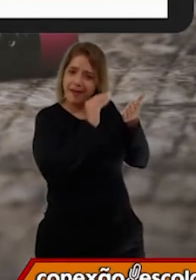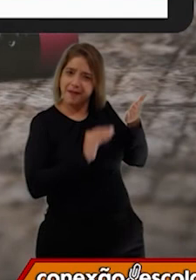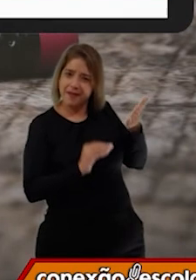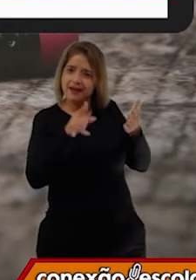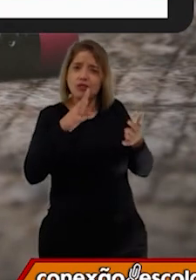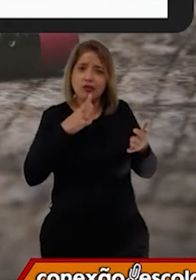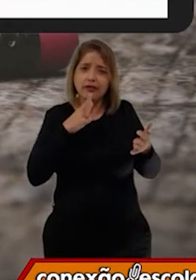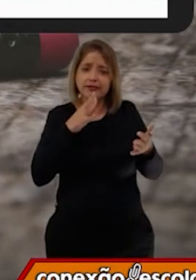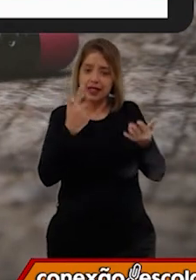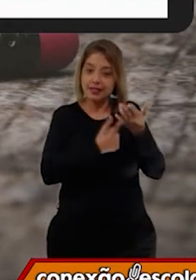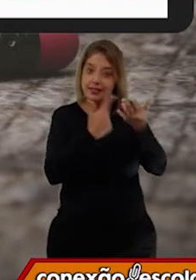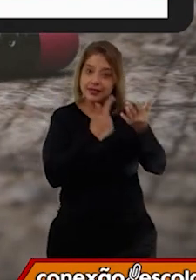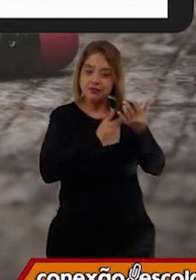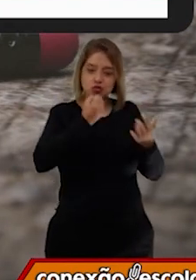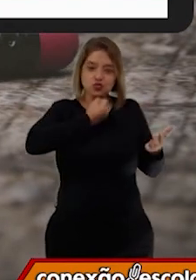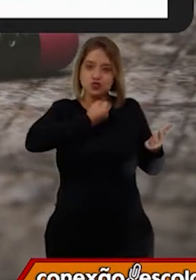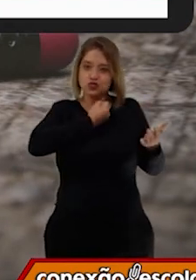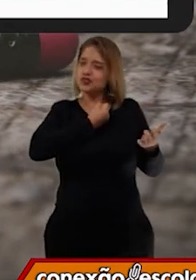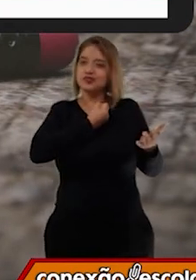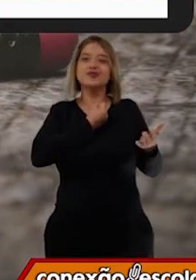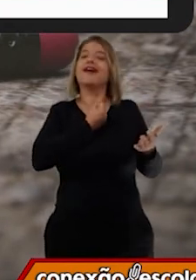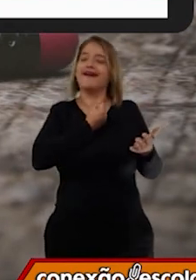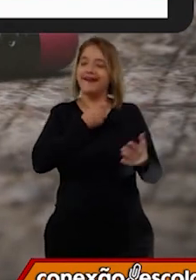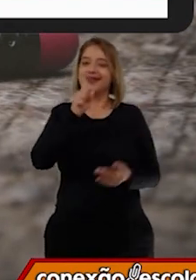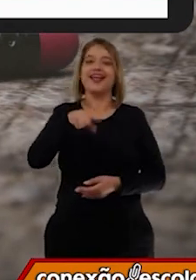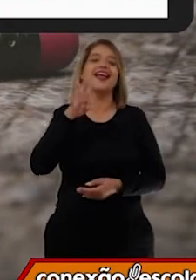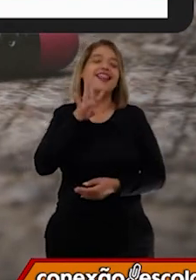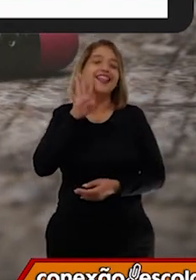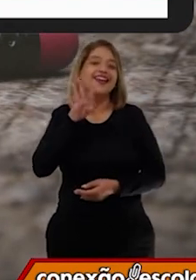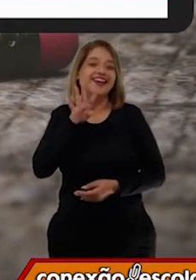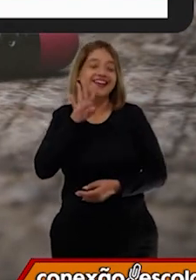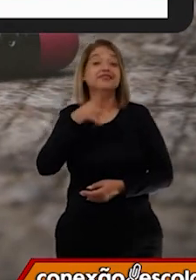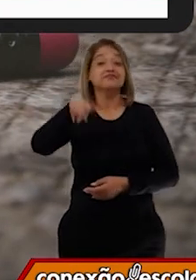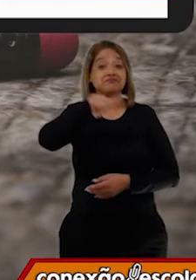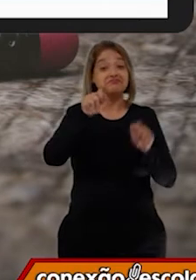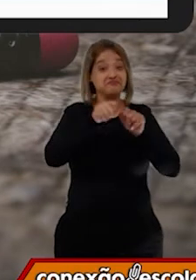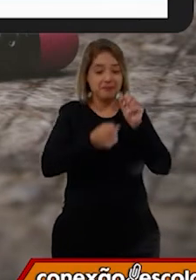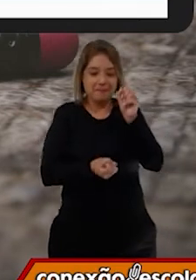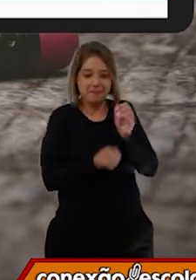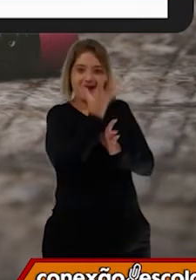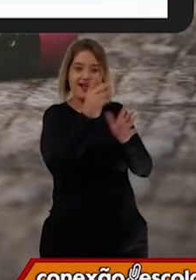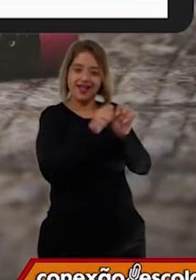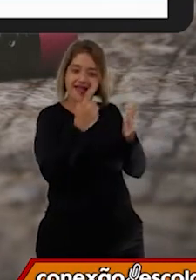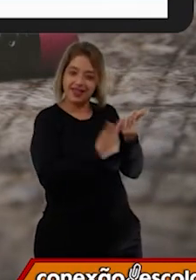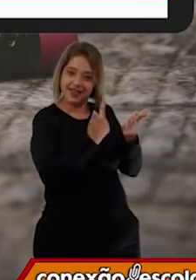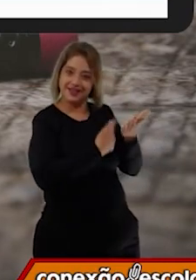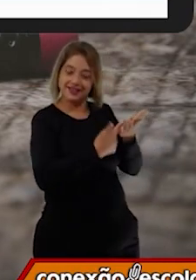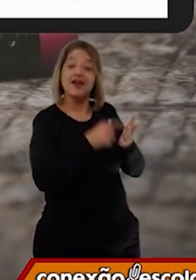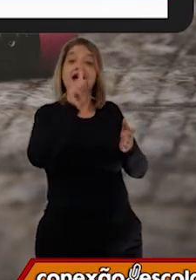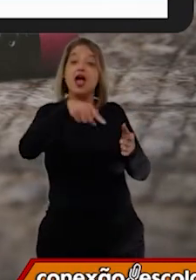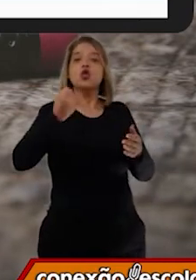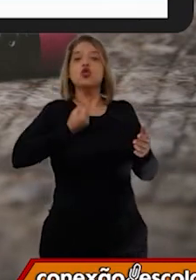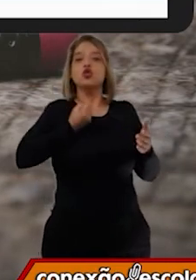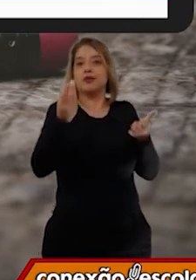livro de números? Não? É muito legal. A gente constrói um livro como constrói outro. Só que nós vamos ter números